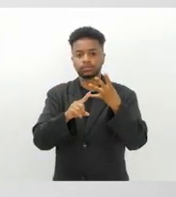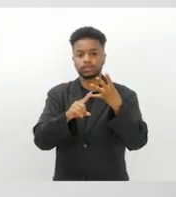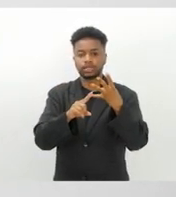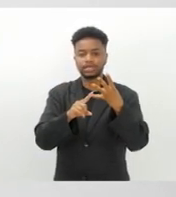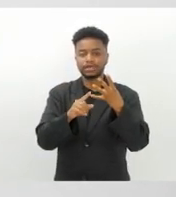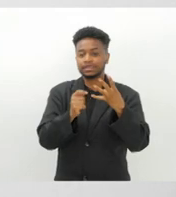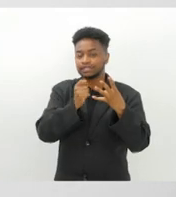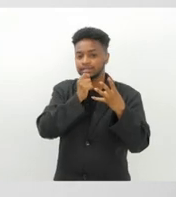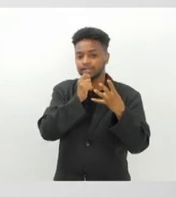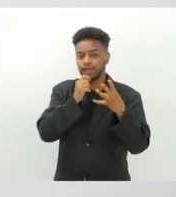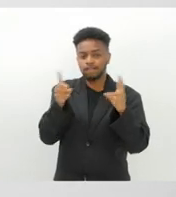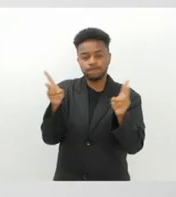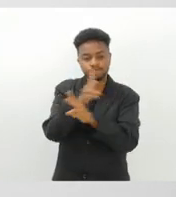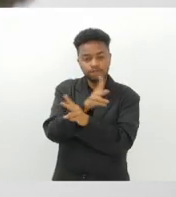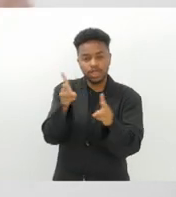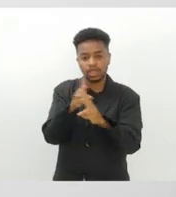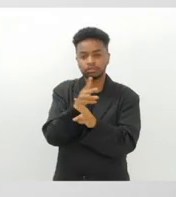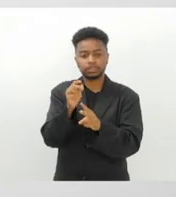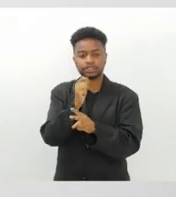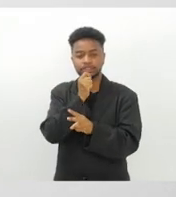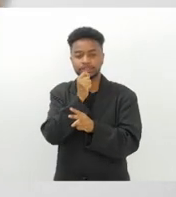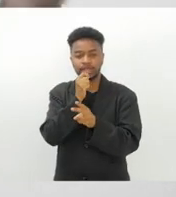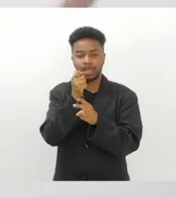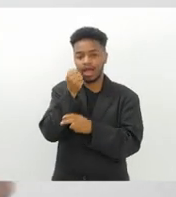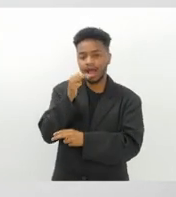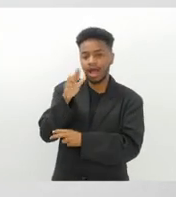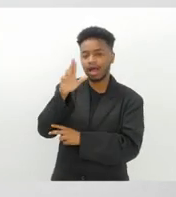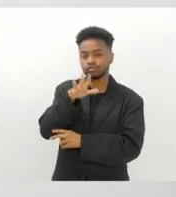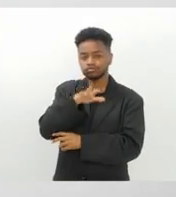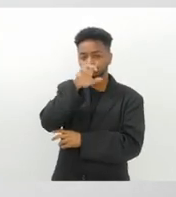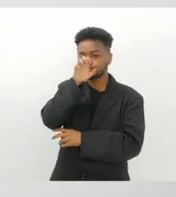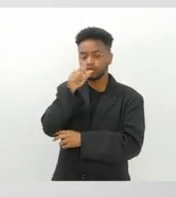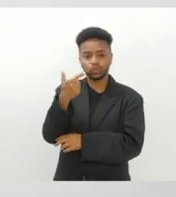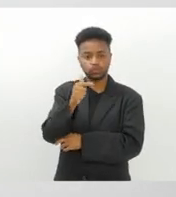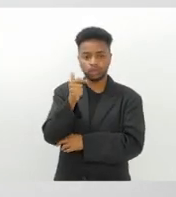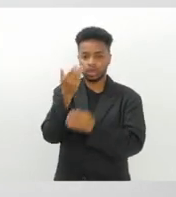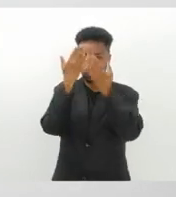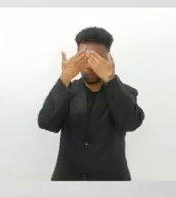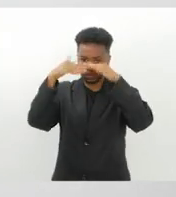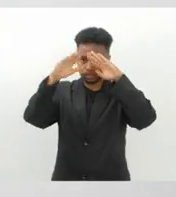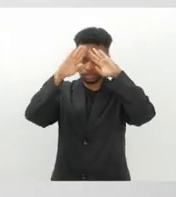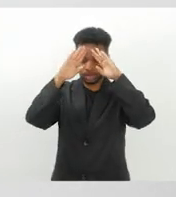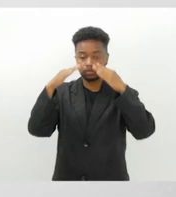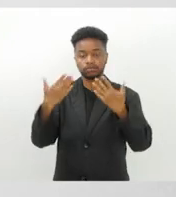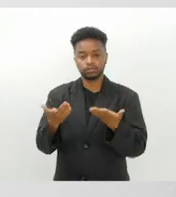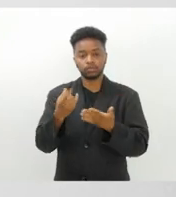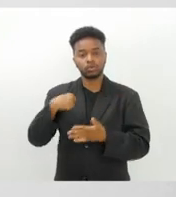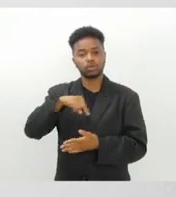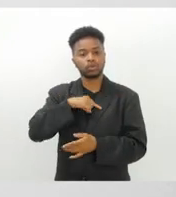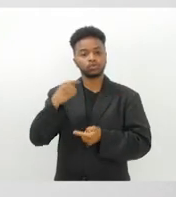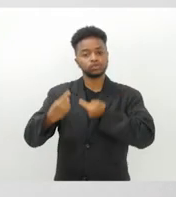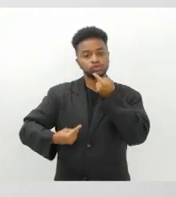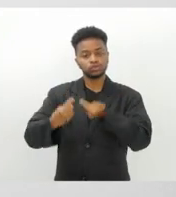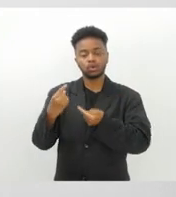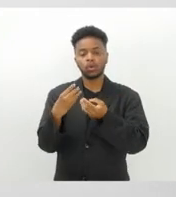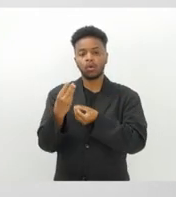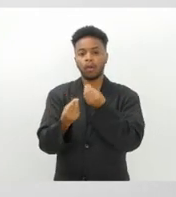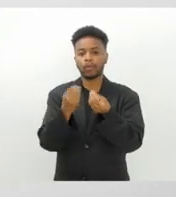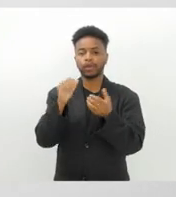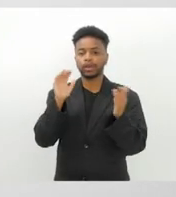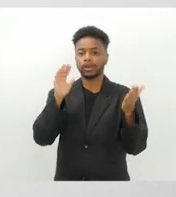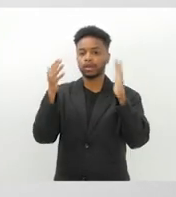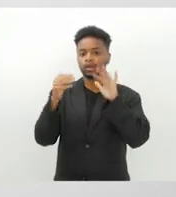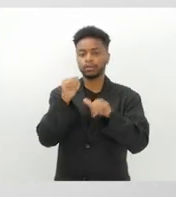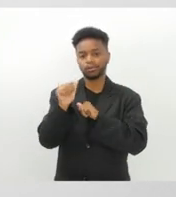orixá, sem vento, sem atmosfera, né, não há orixá. E aí a gente fez uma discussão sobre as mudanças climáticas e